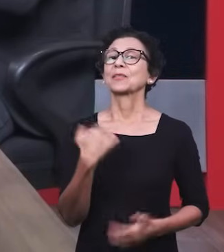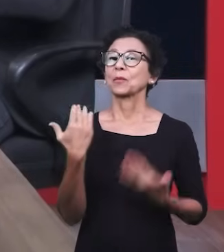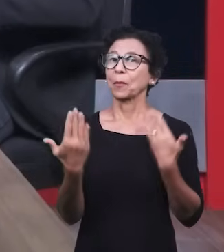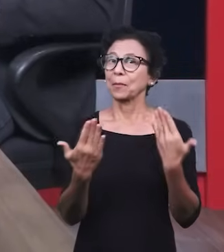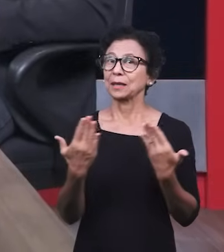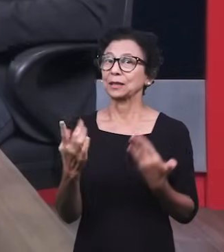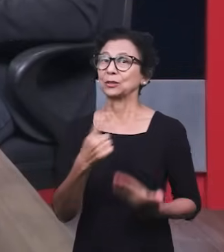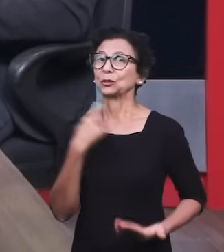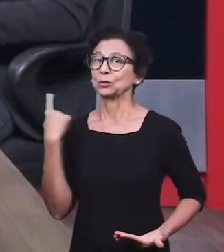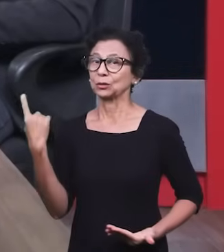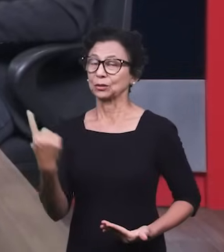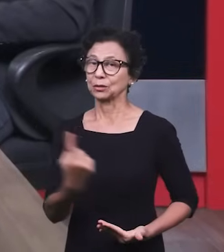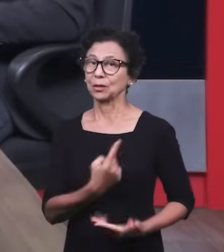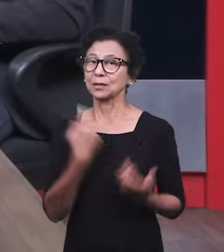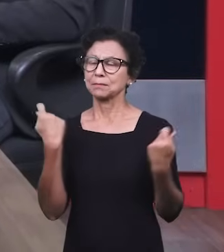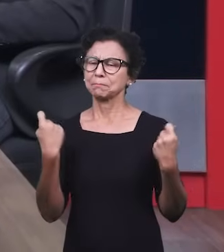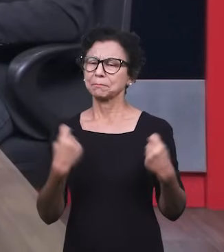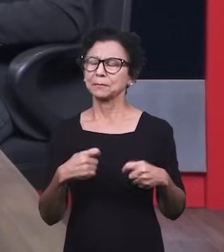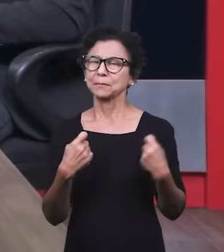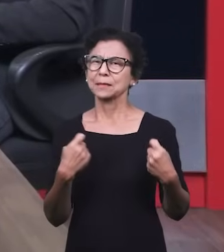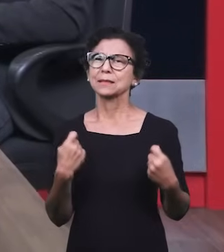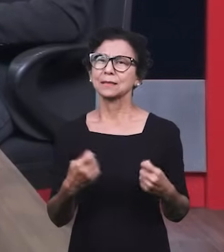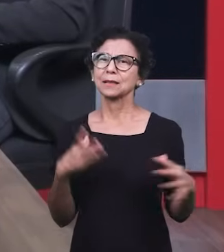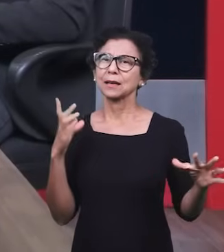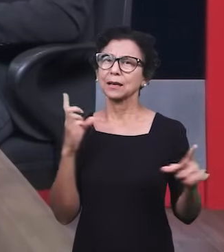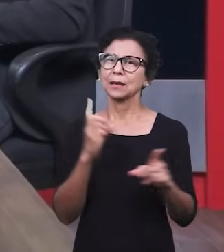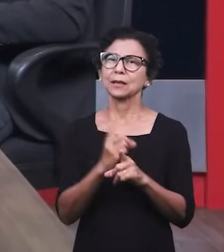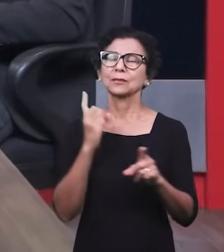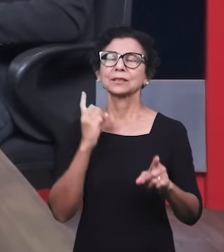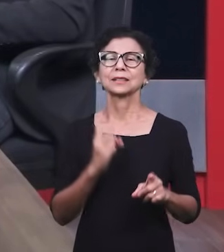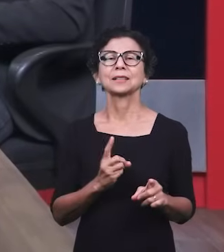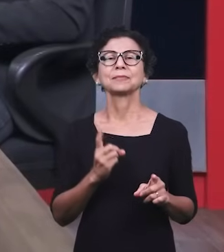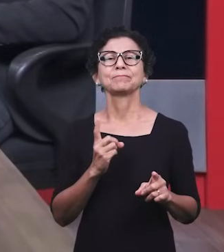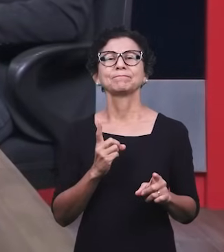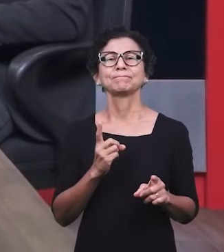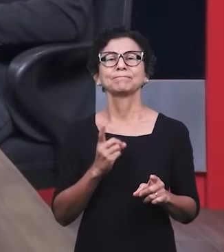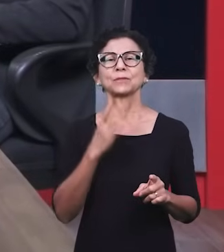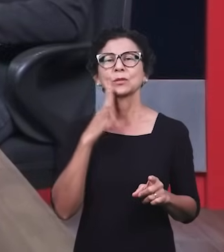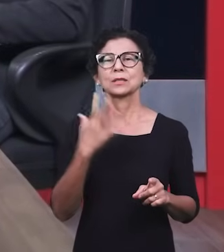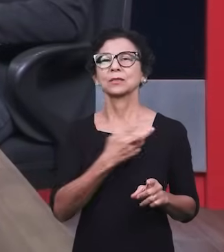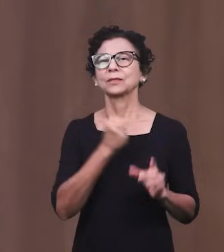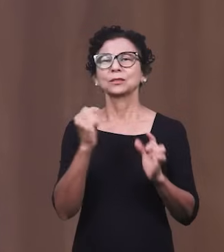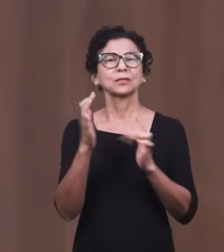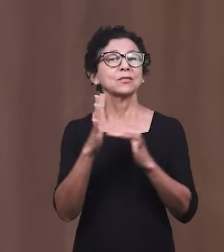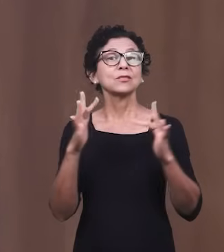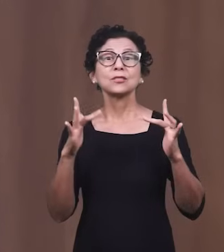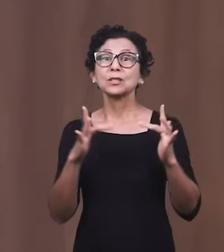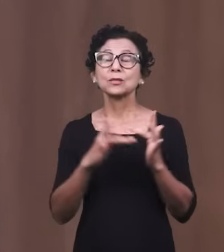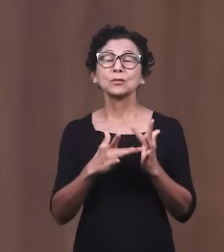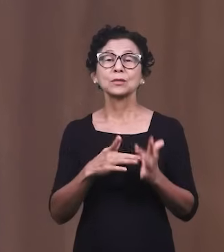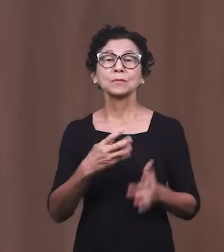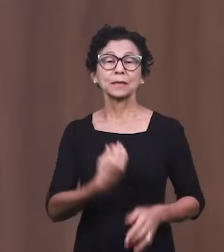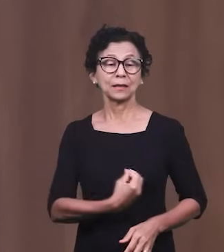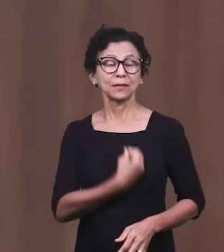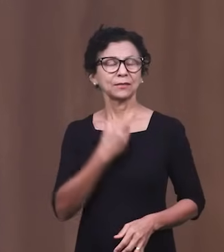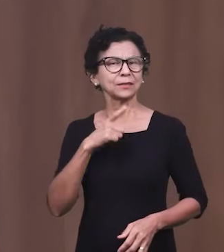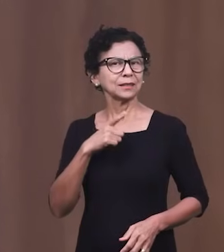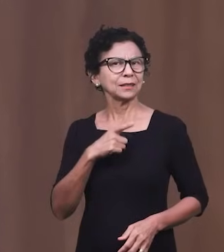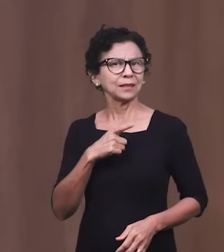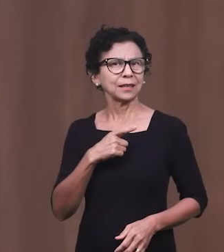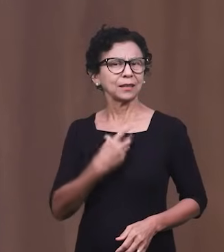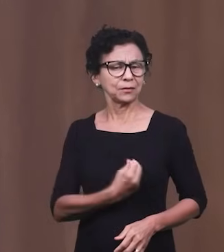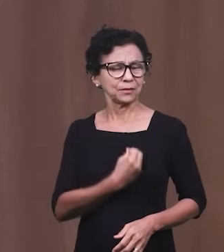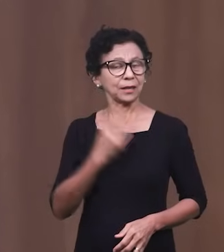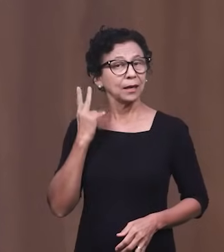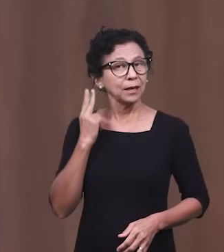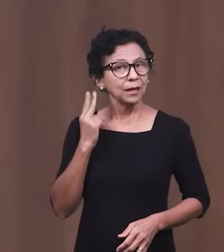salta dessa vida para a vida eterna glória a Deus muito bom não é então Jesus é a palavra né a irmã trouxe aqui